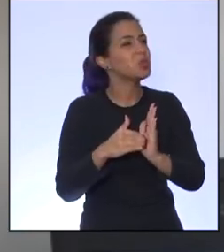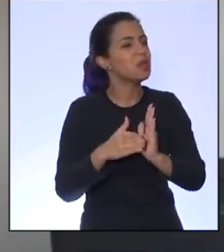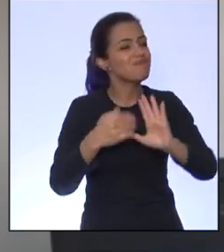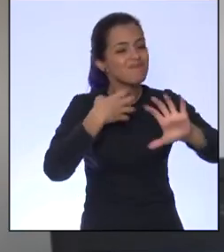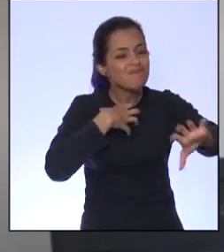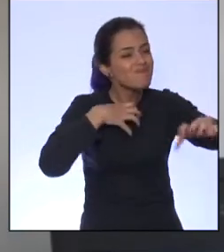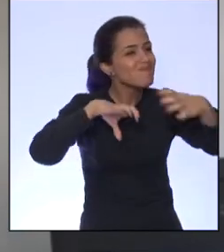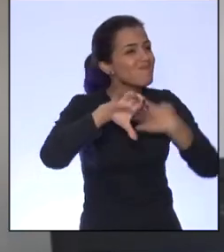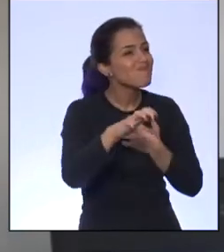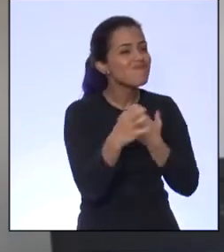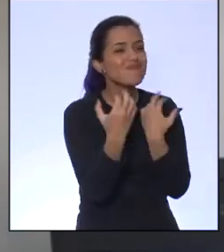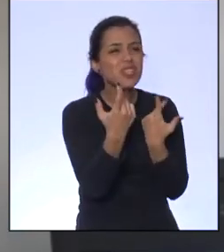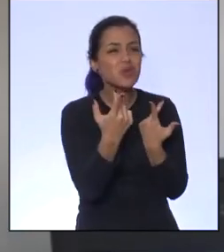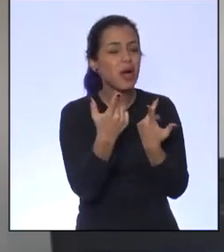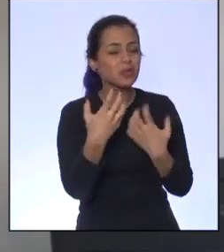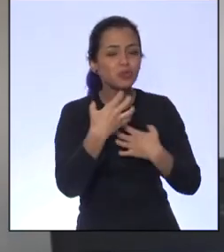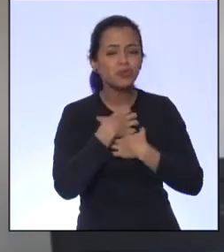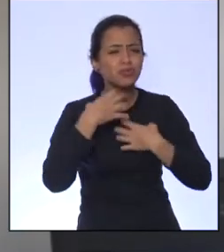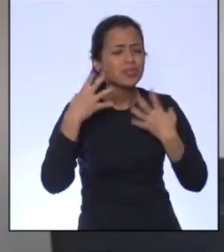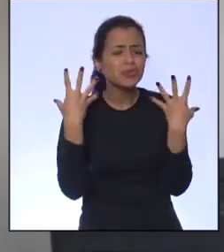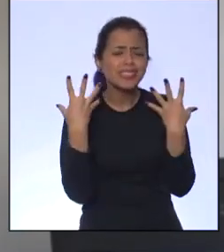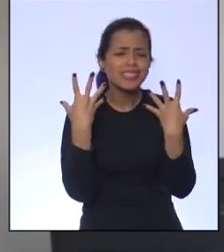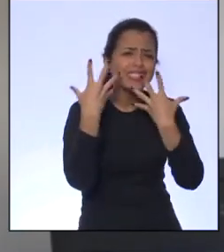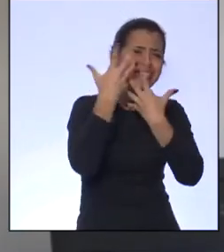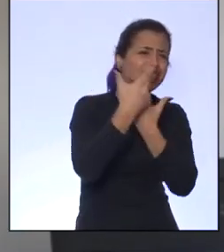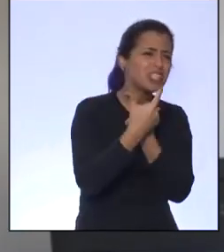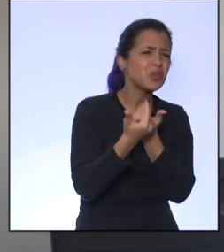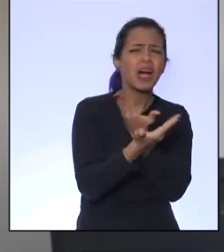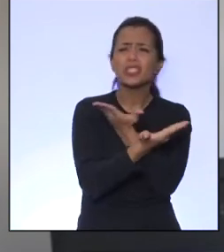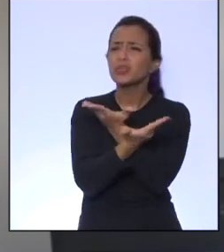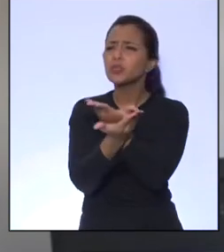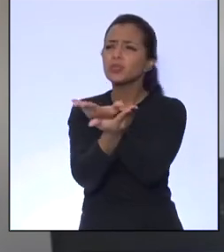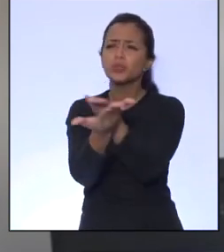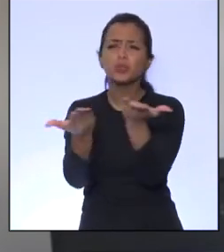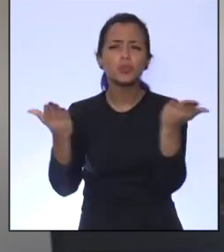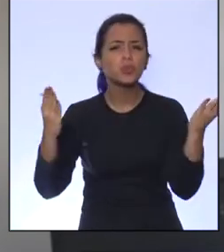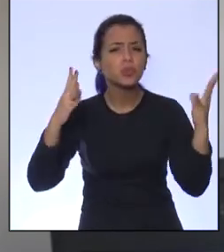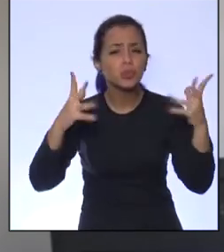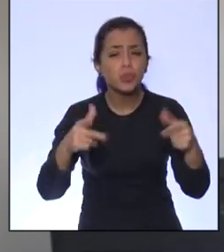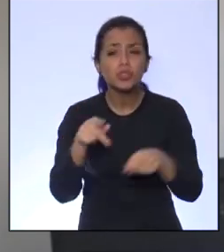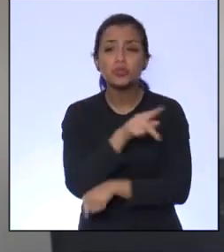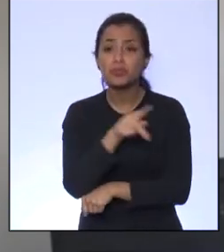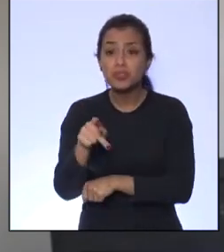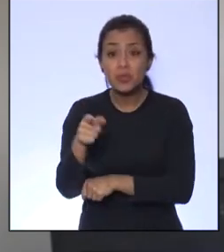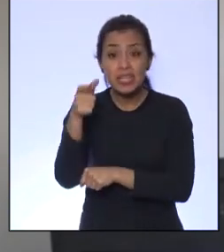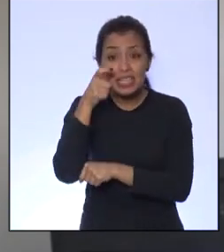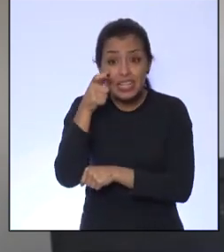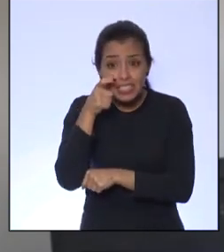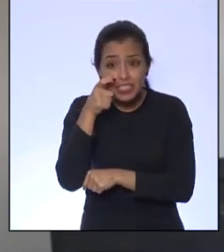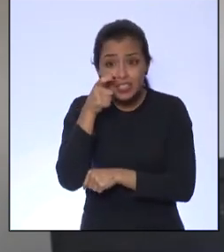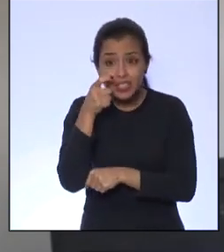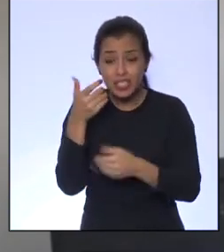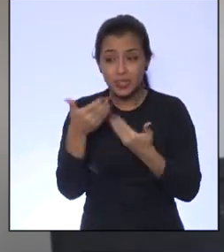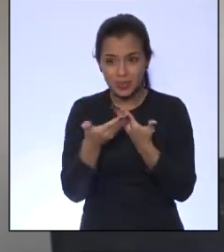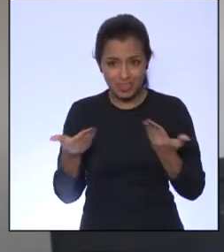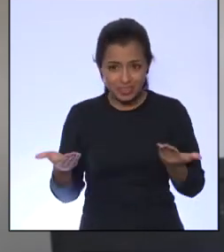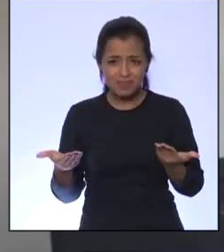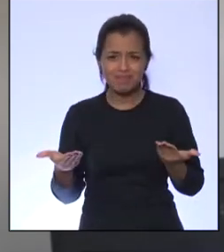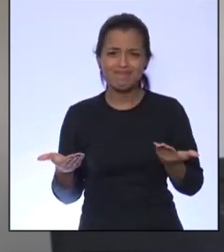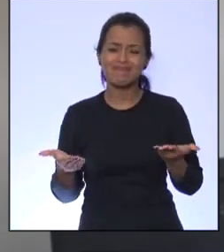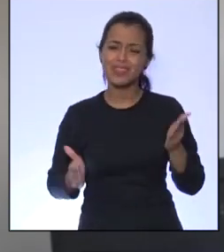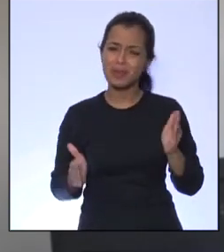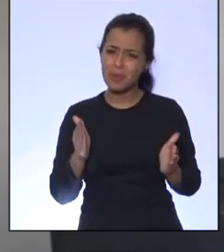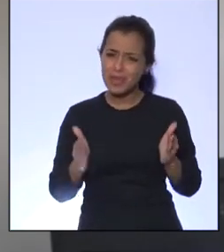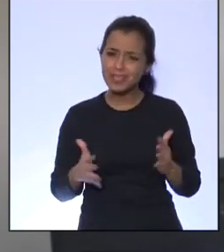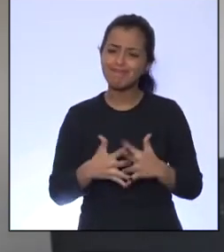falou de uma forma linda. Aos professores que estão nos assistindo, que estão nesse momento vivendo essa situação tão